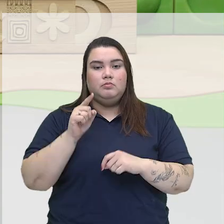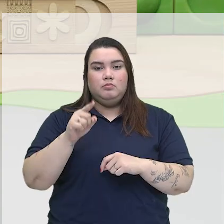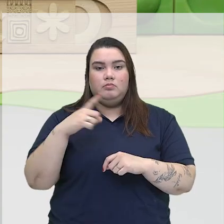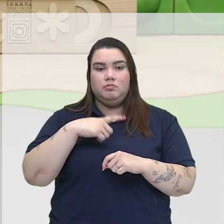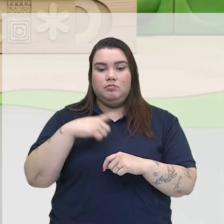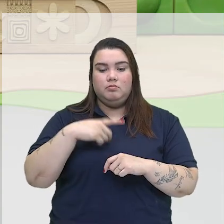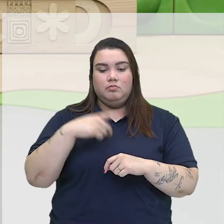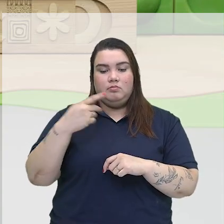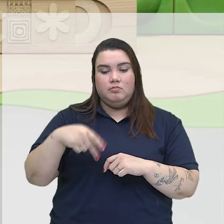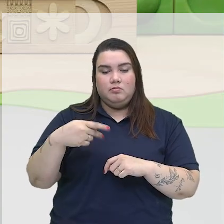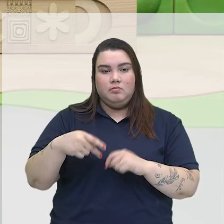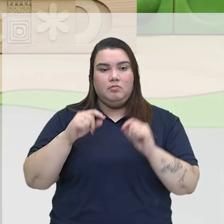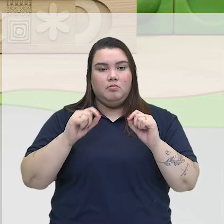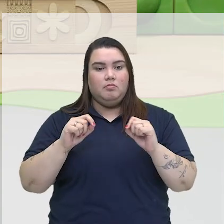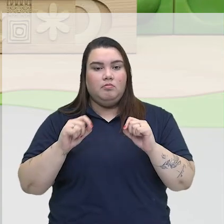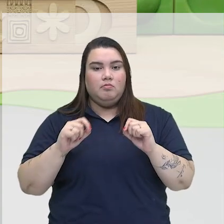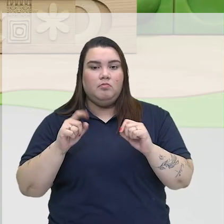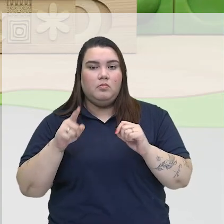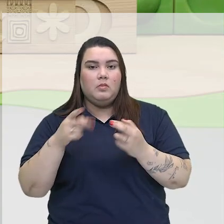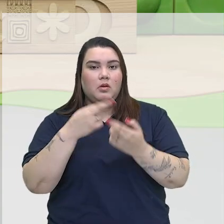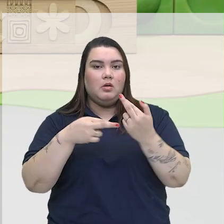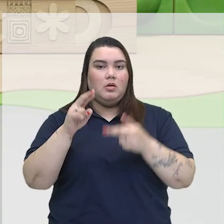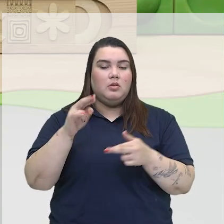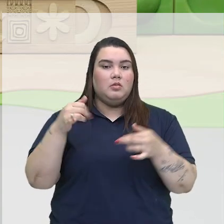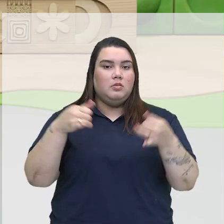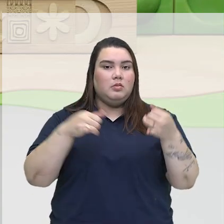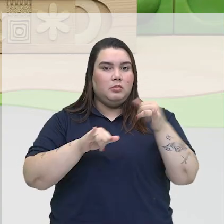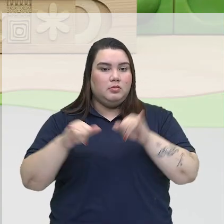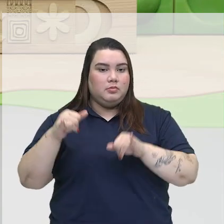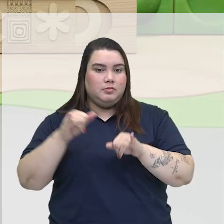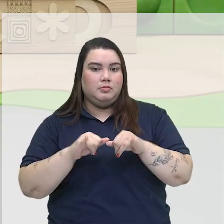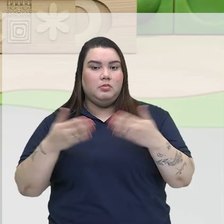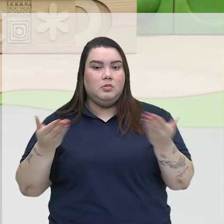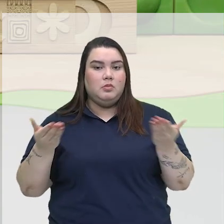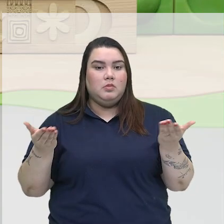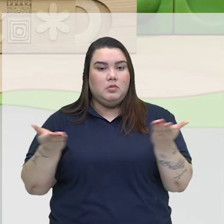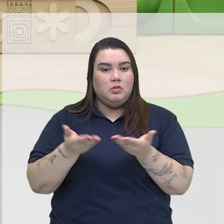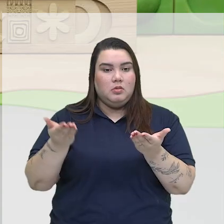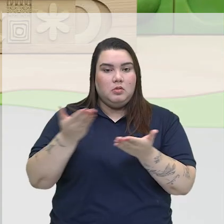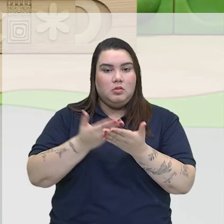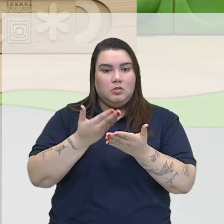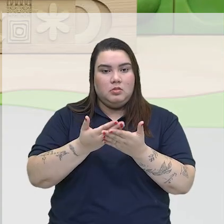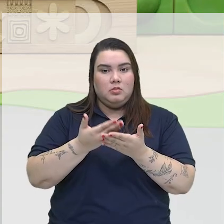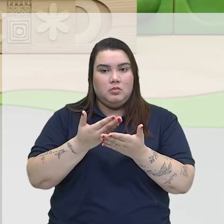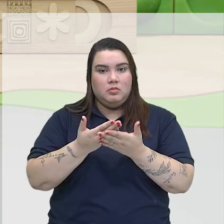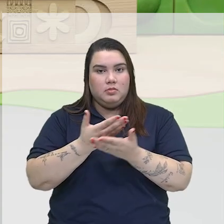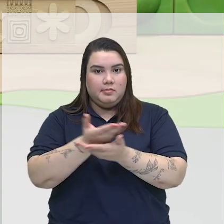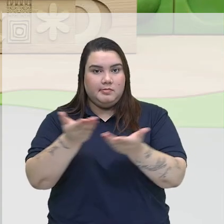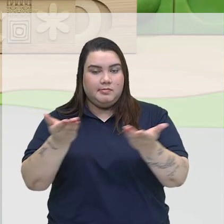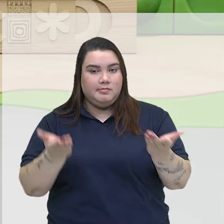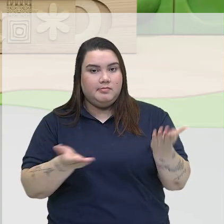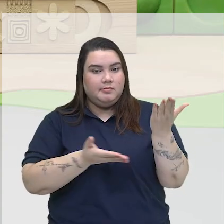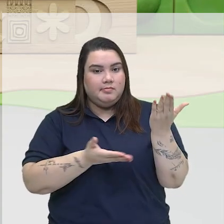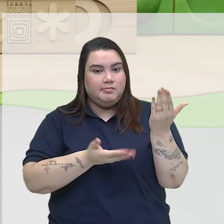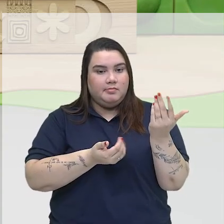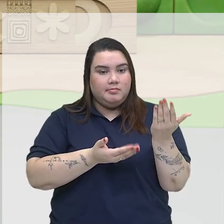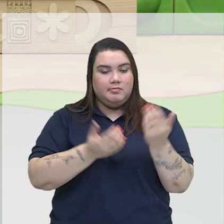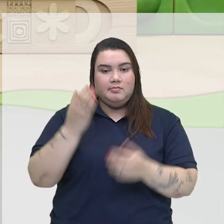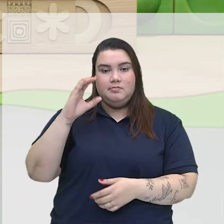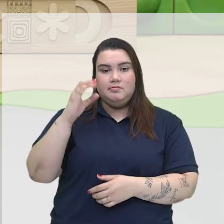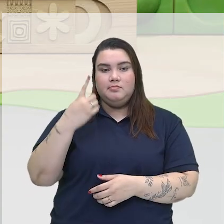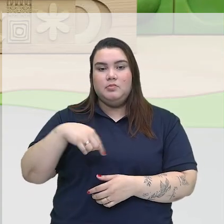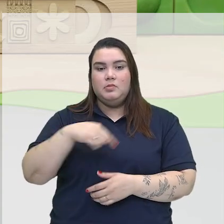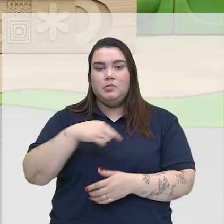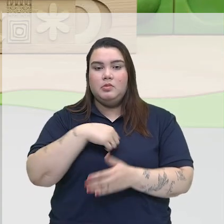na nossa cozinha, uma reação química. Então, nesta aula, meus queridos jovens cientistas, nós